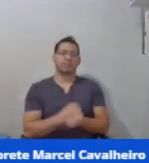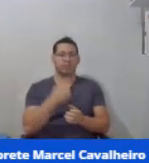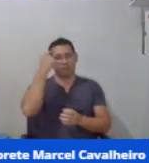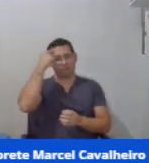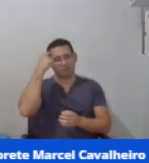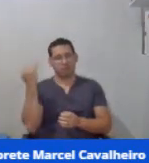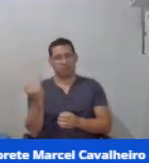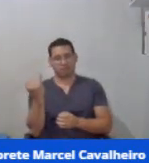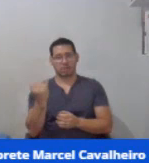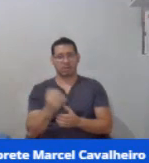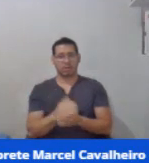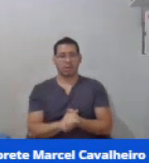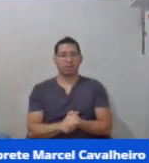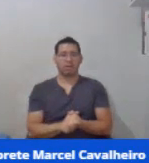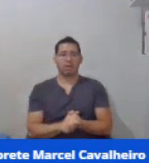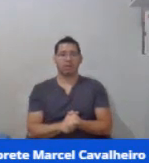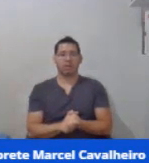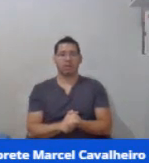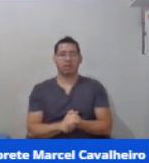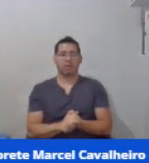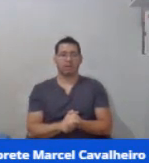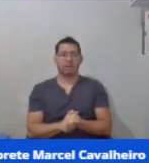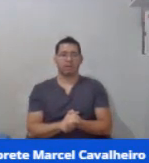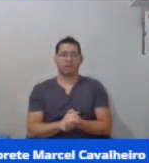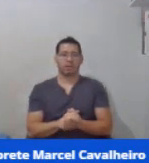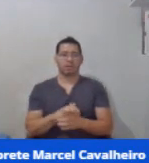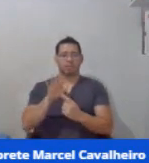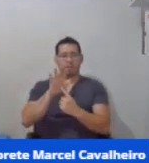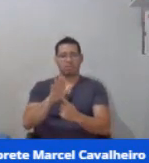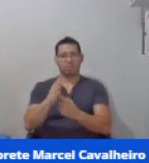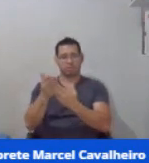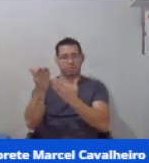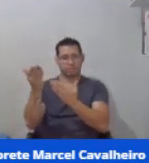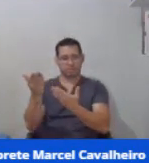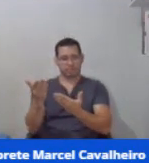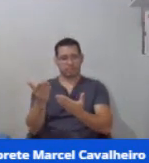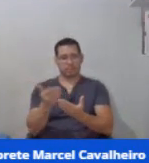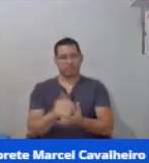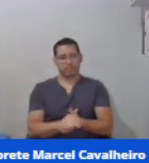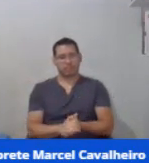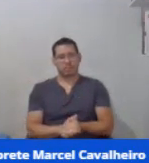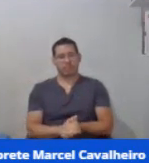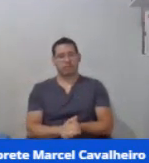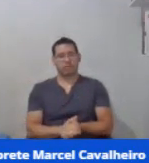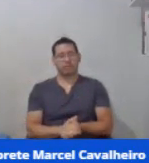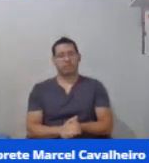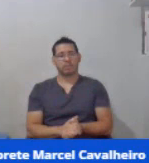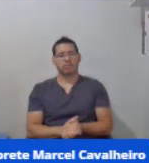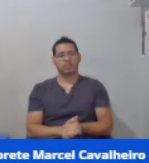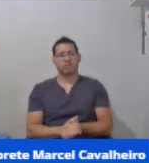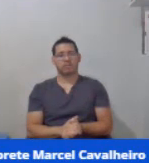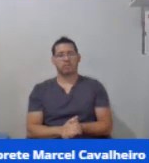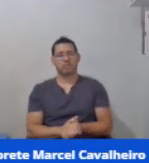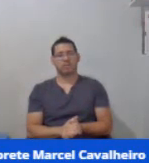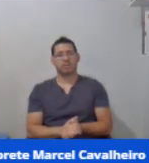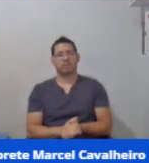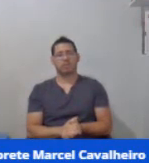sim, que a menção da célula, aliás, na célula do termo não há,